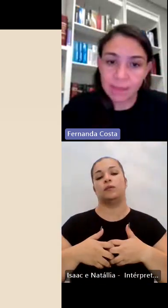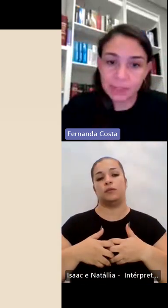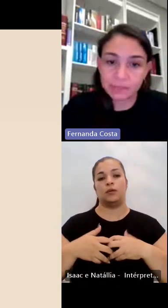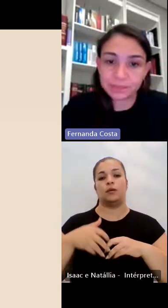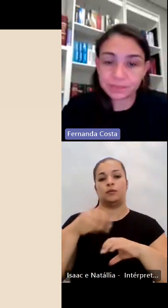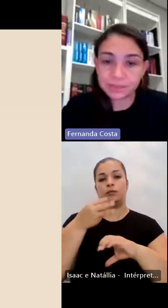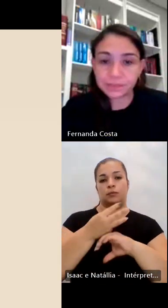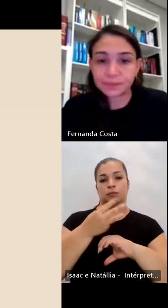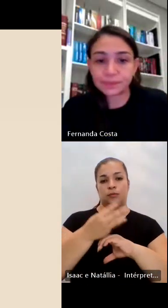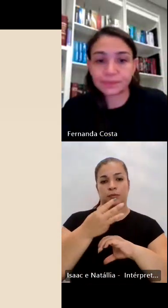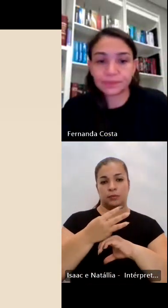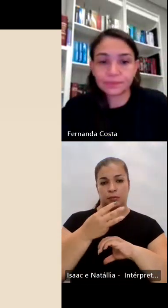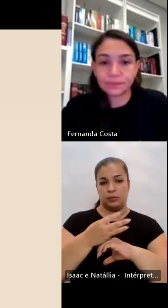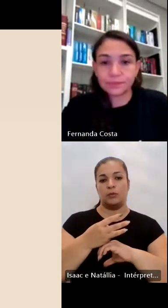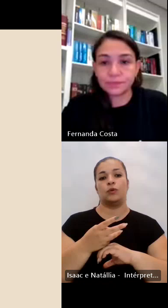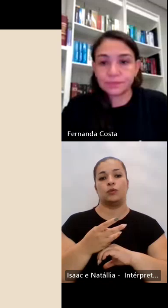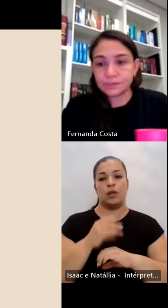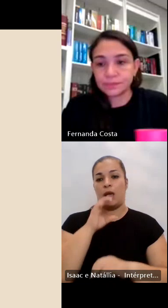coisa rápida.